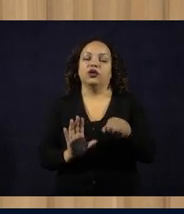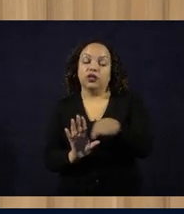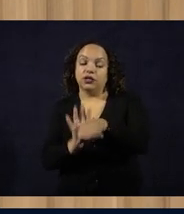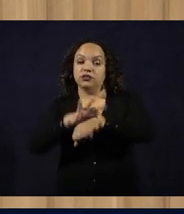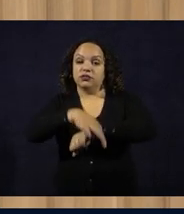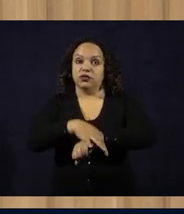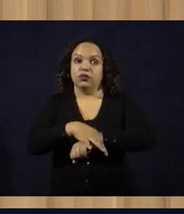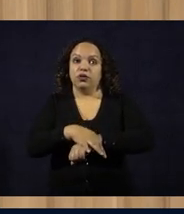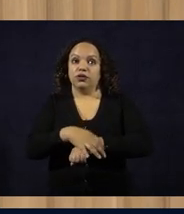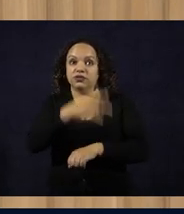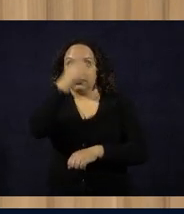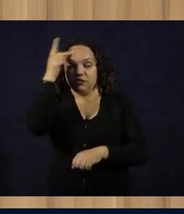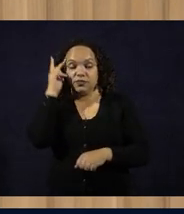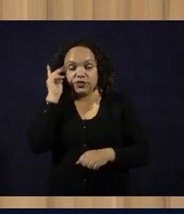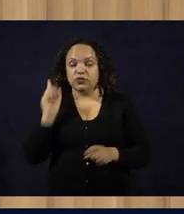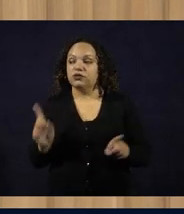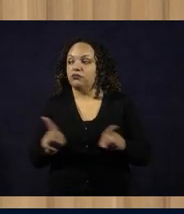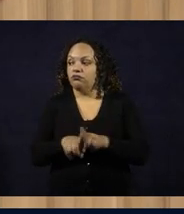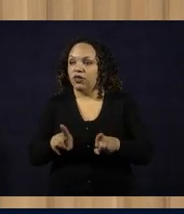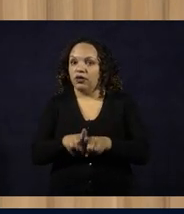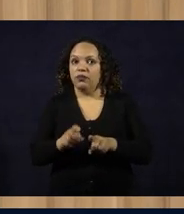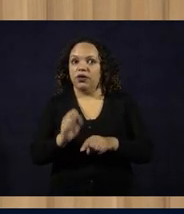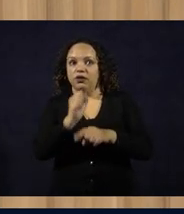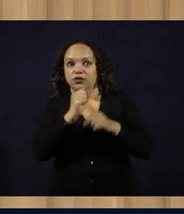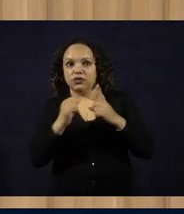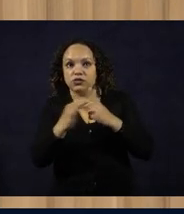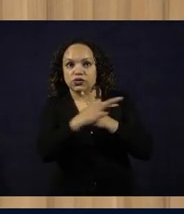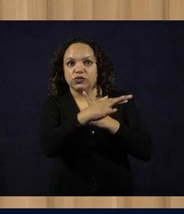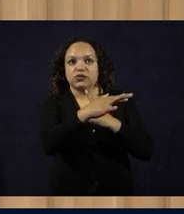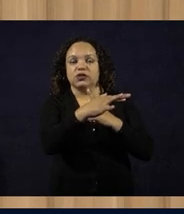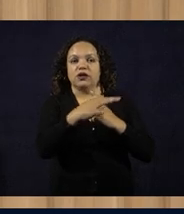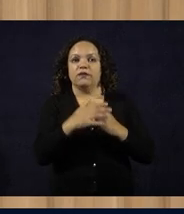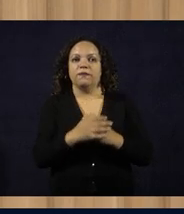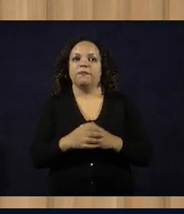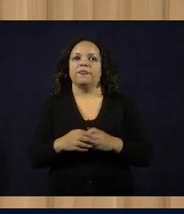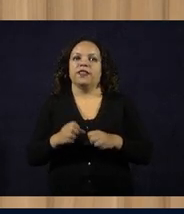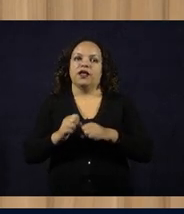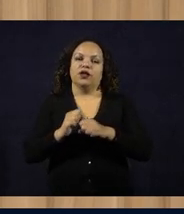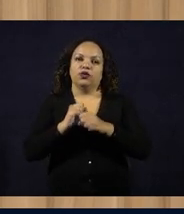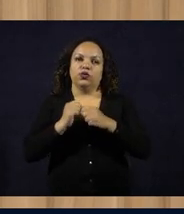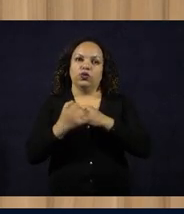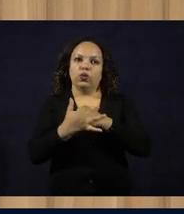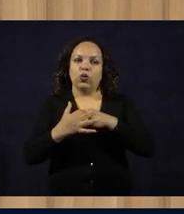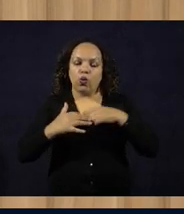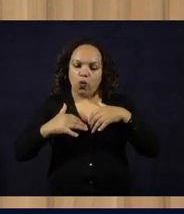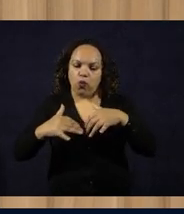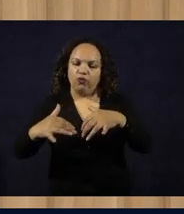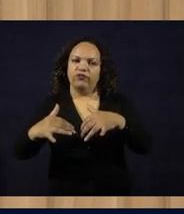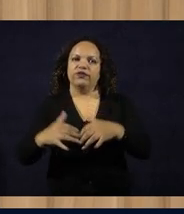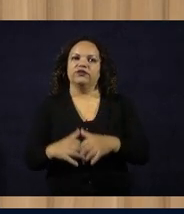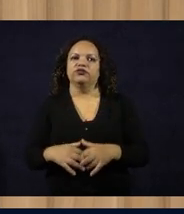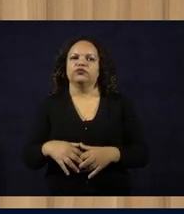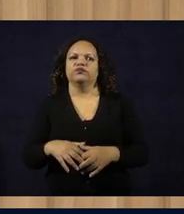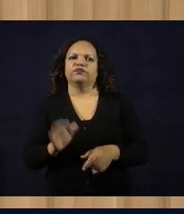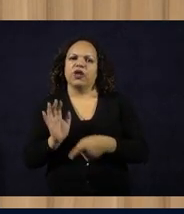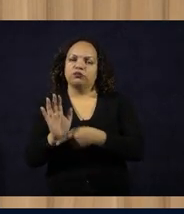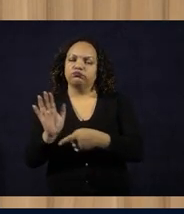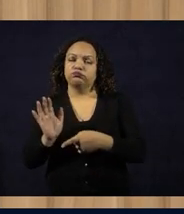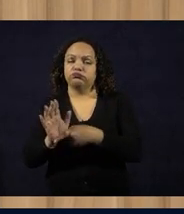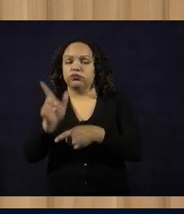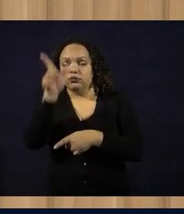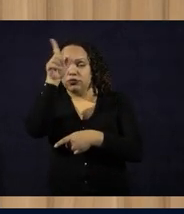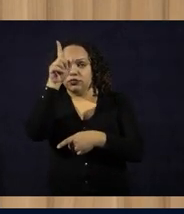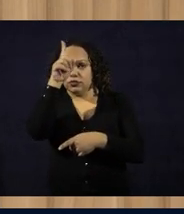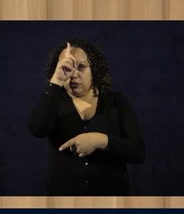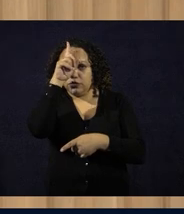de segurança questão social é super importante na época do covid ajudamos muitos hospitais aos redores ao redor das fazendas